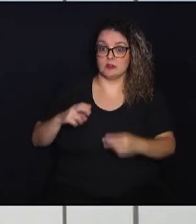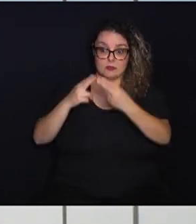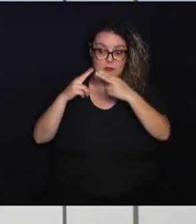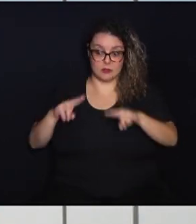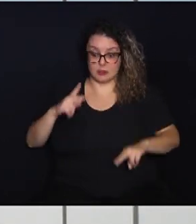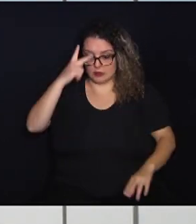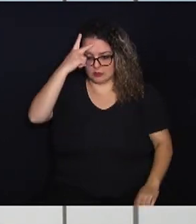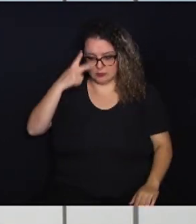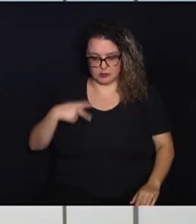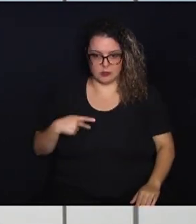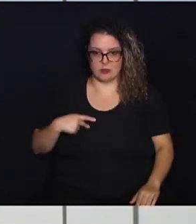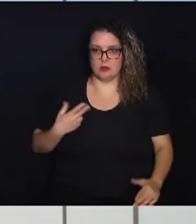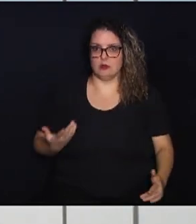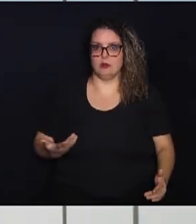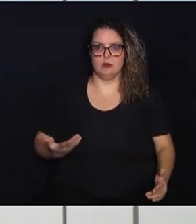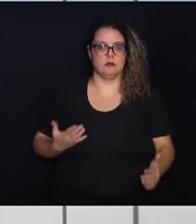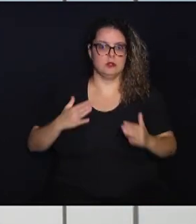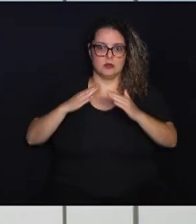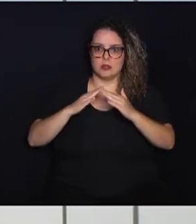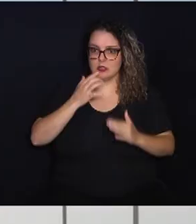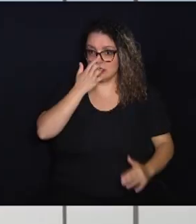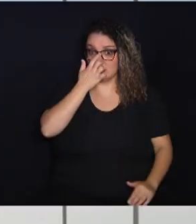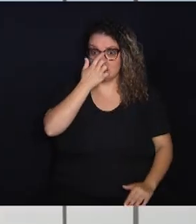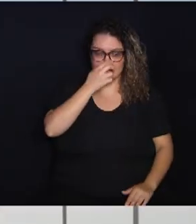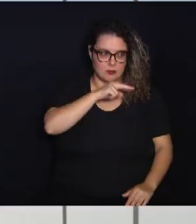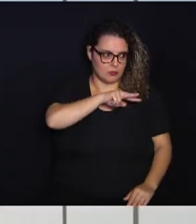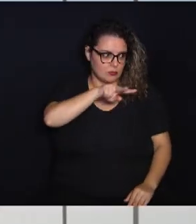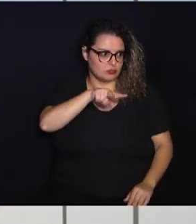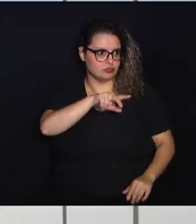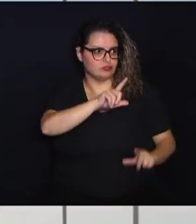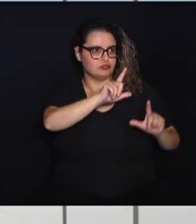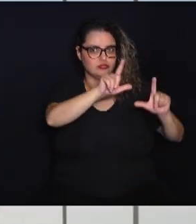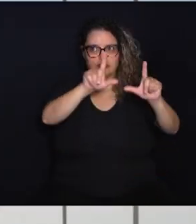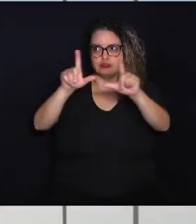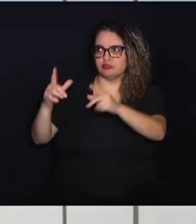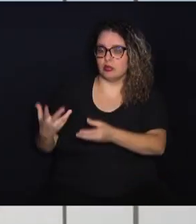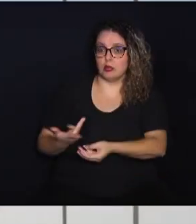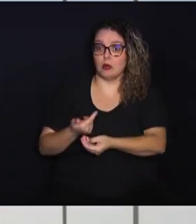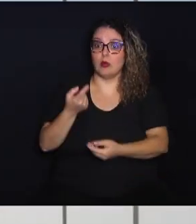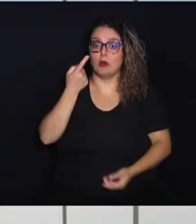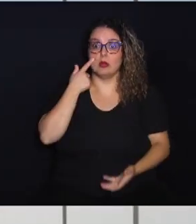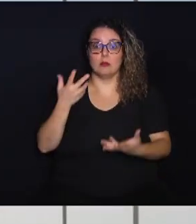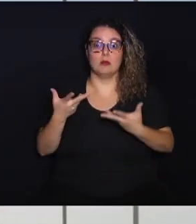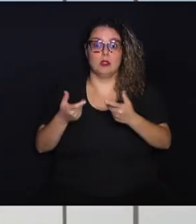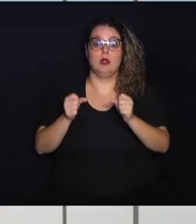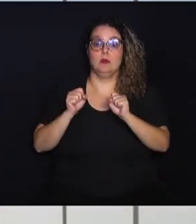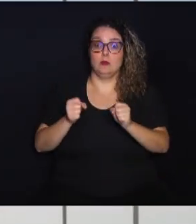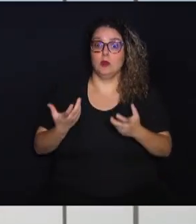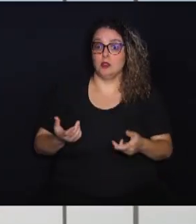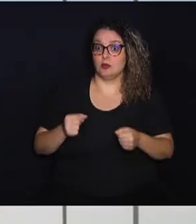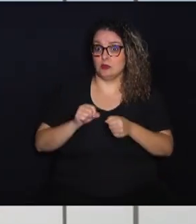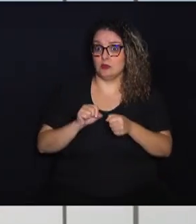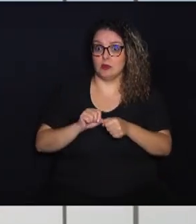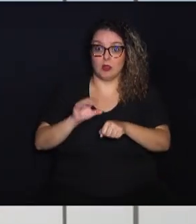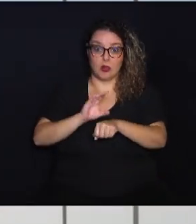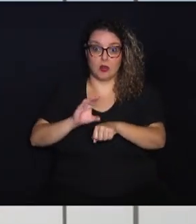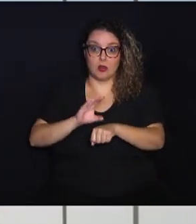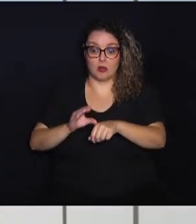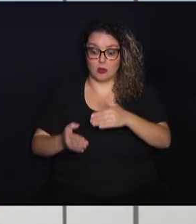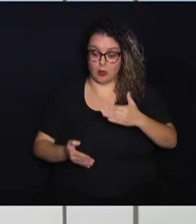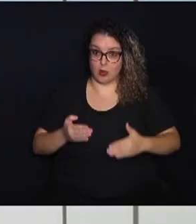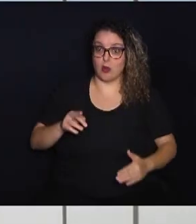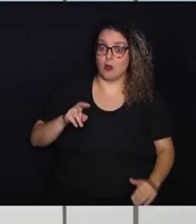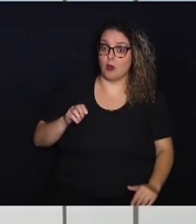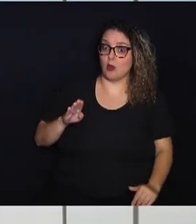casa. Tem tour virtual para você ver todas as obras de arte. Olha que maravilha, né? Você pode fazer curso de robótica